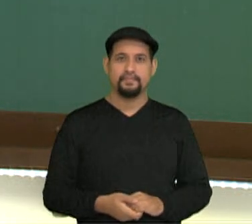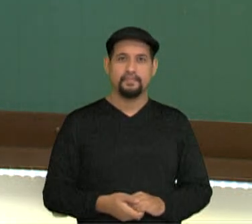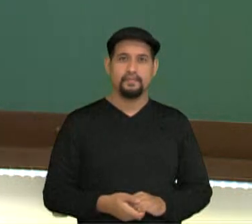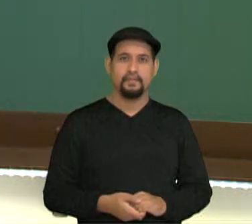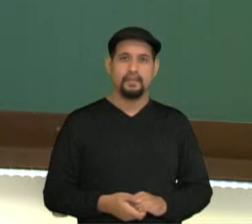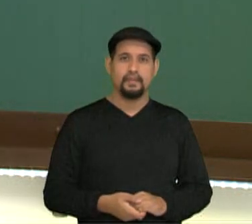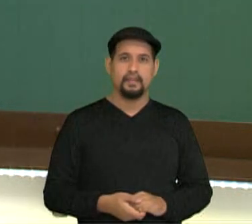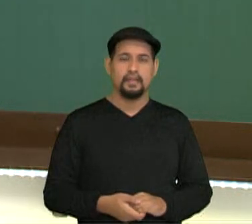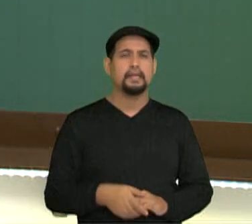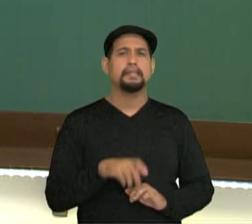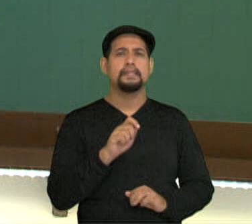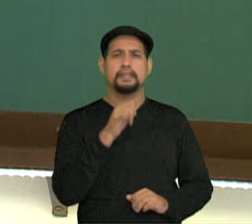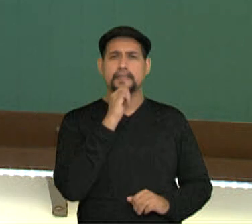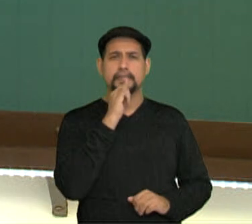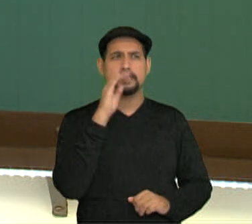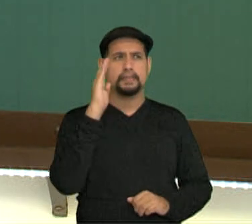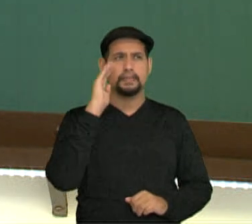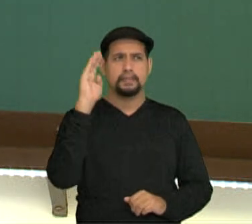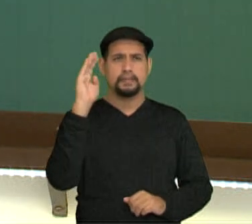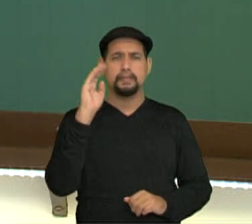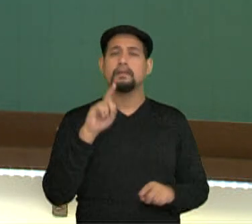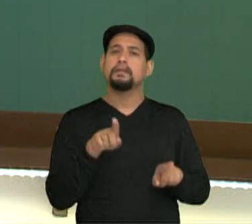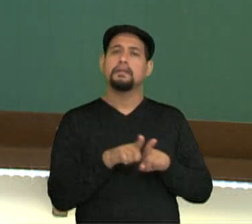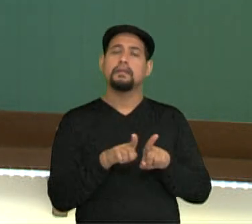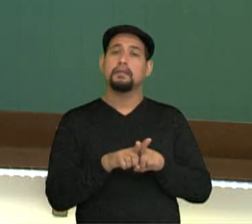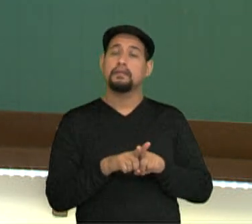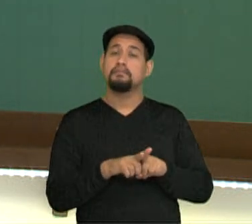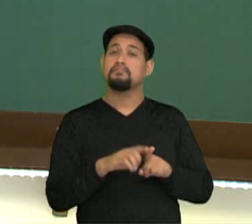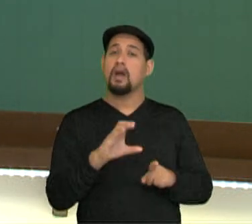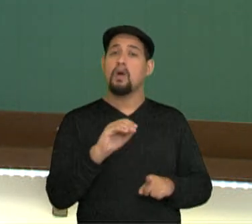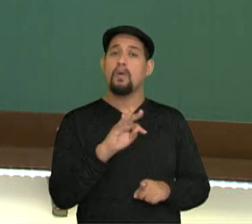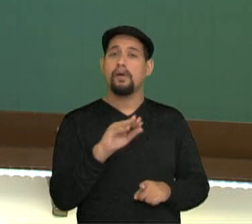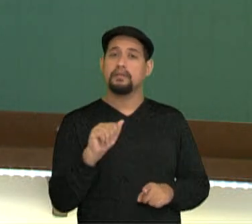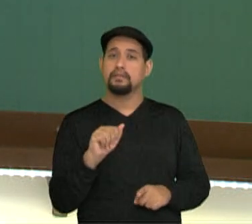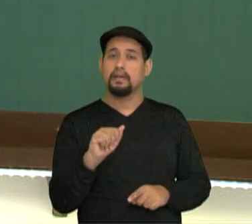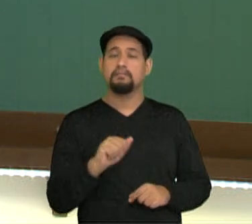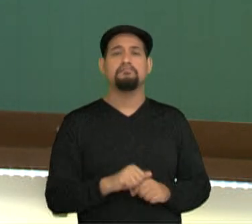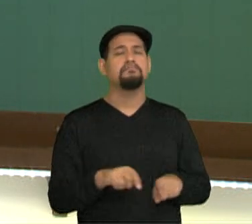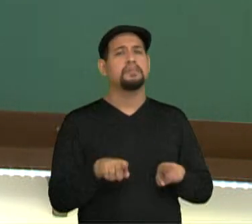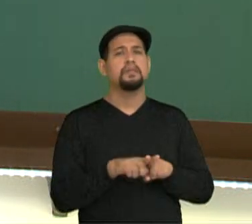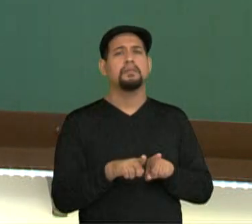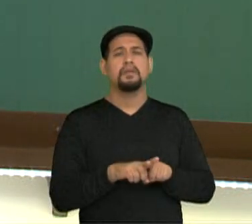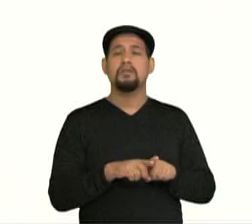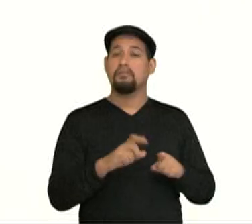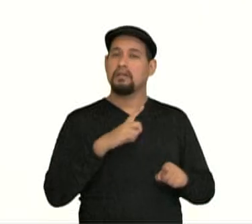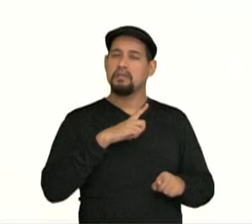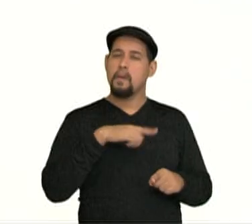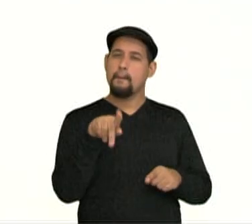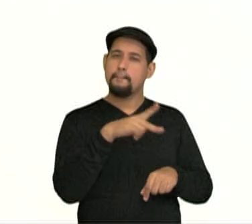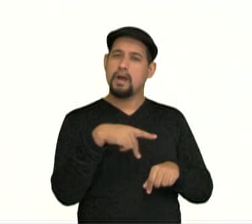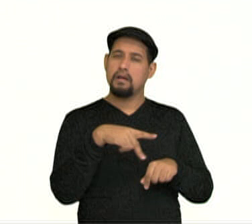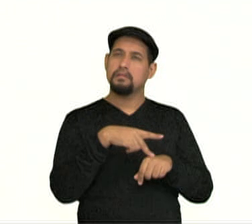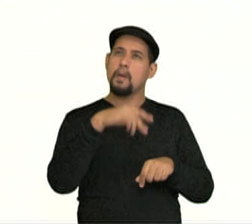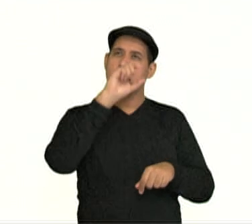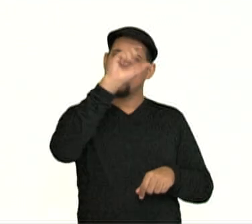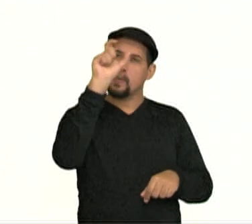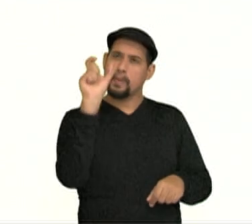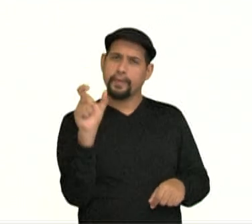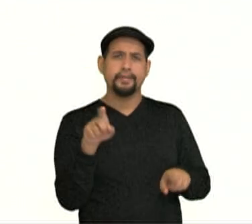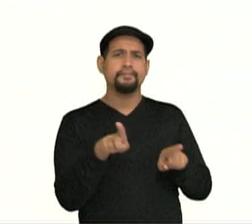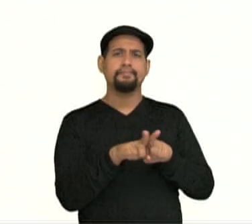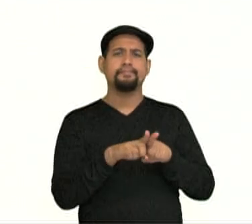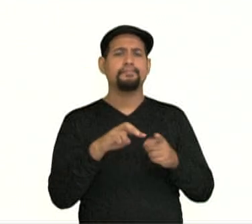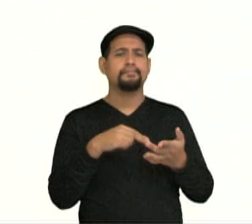Situam-se principalmente na costa oeste da Península Escandinava, Noruega, Dinamarca e Suécia, e é considerado uma das